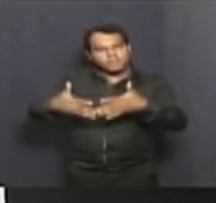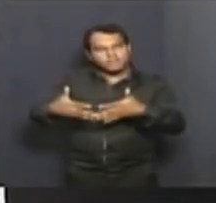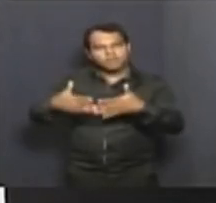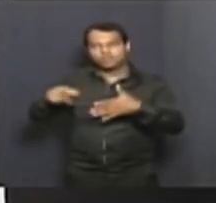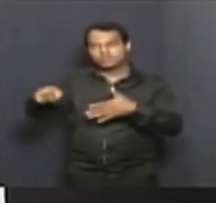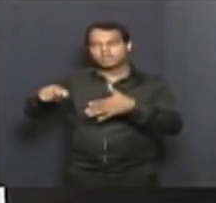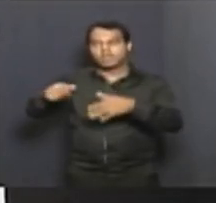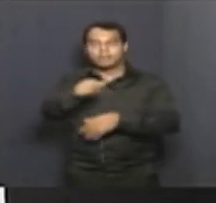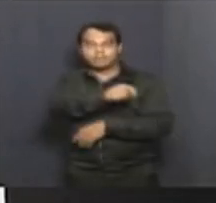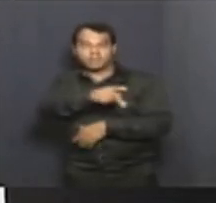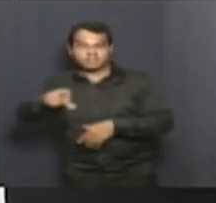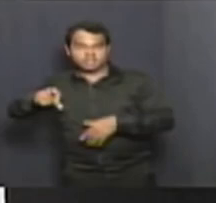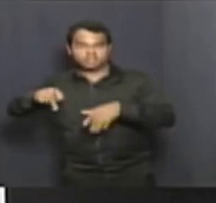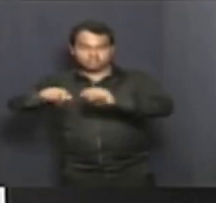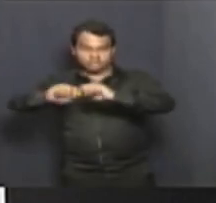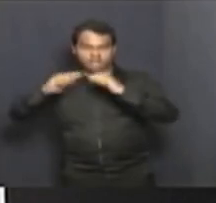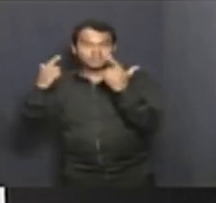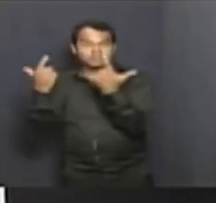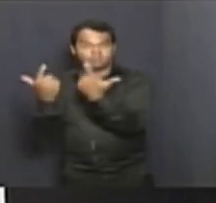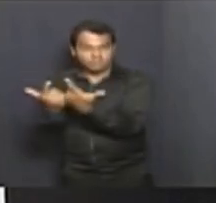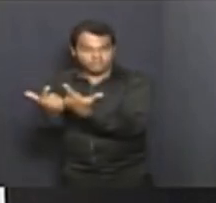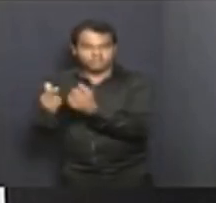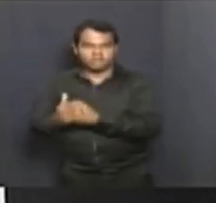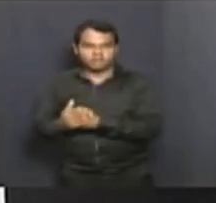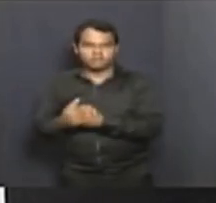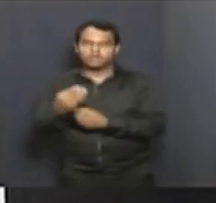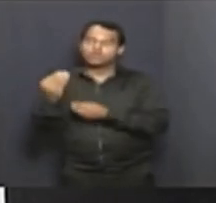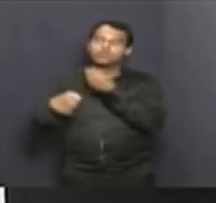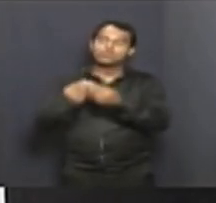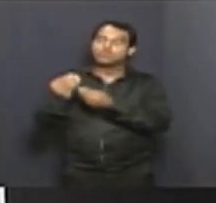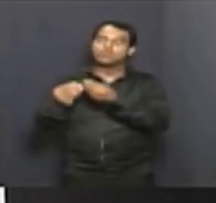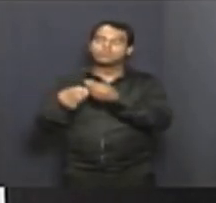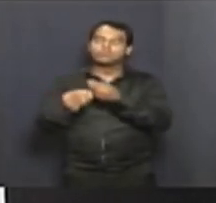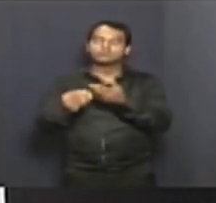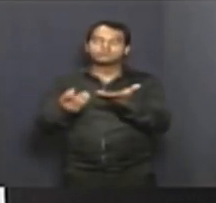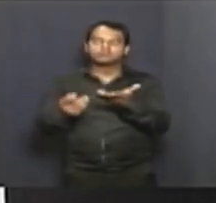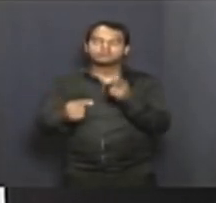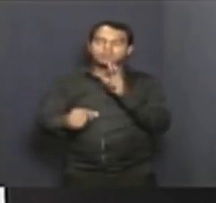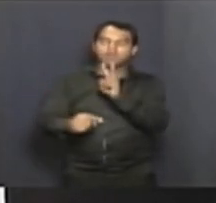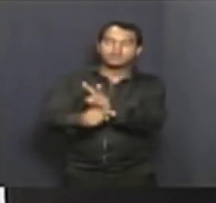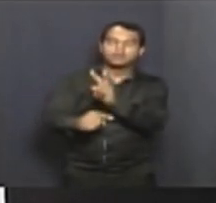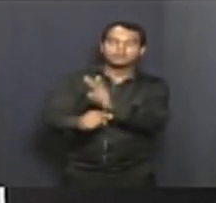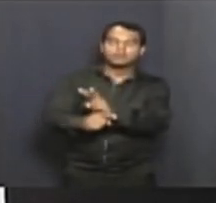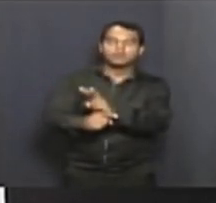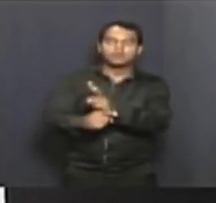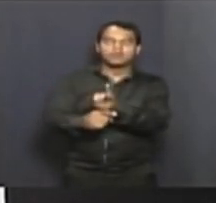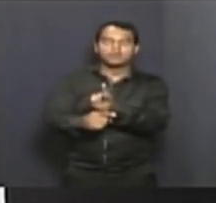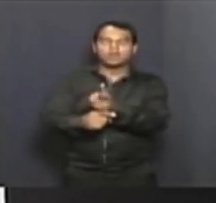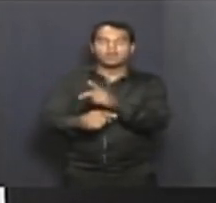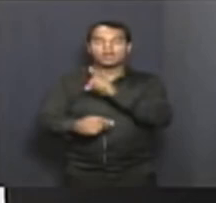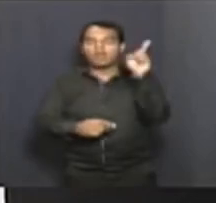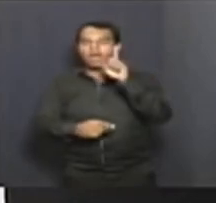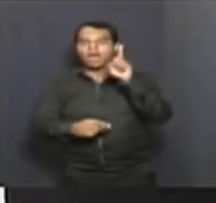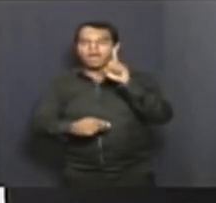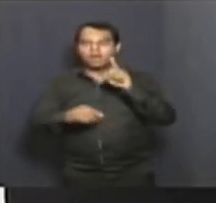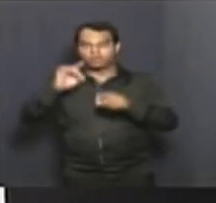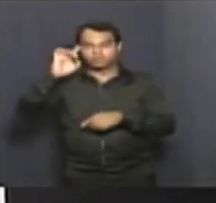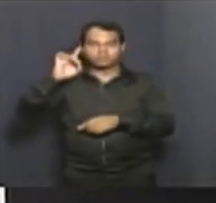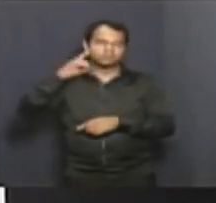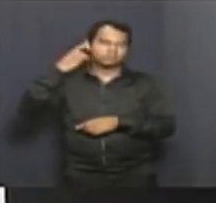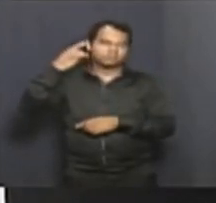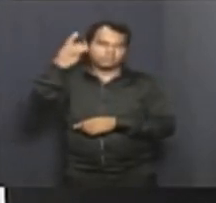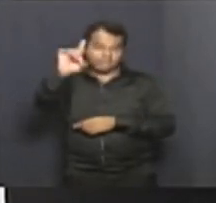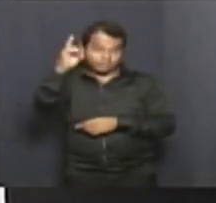assembleia sobre a assistência à saúde prestada aos deputados na assembléia legislativa